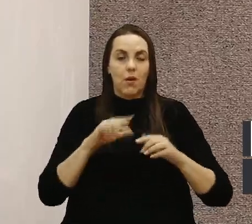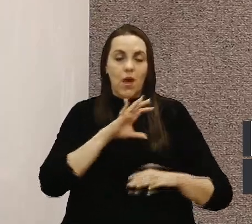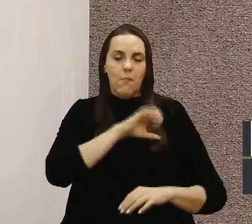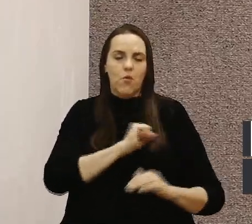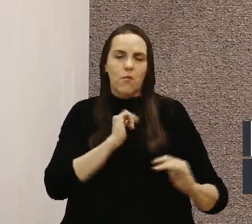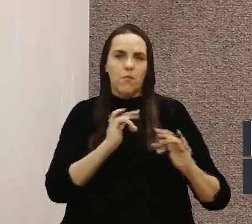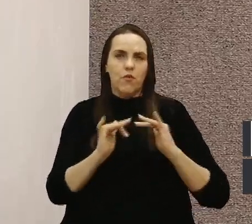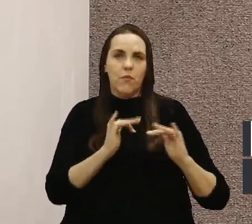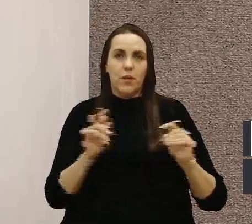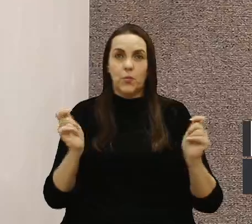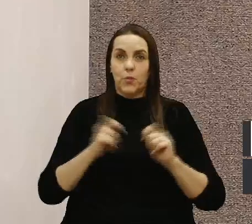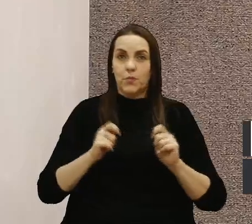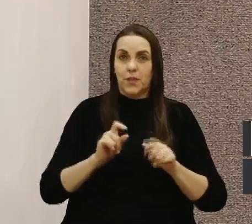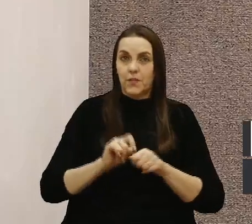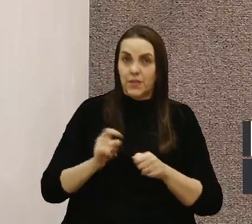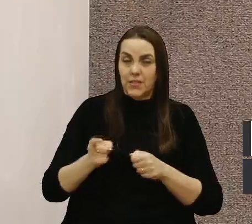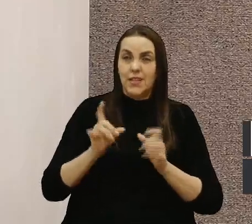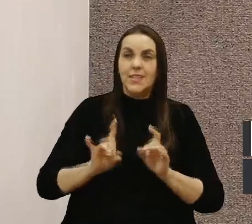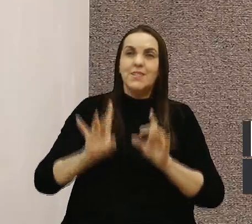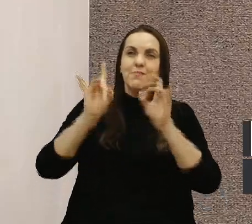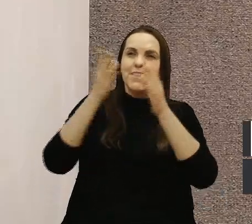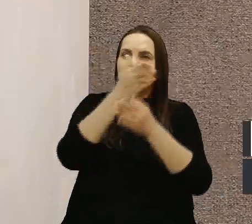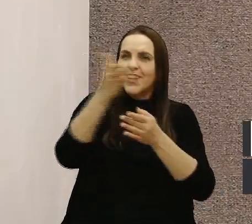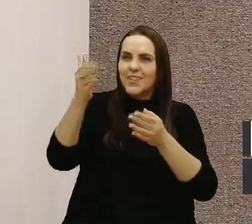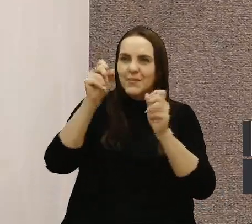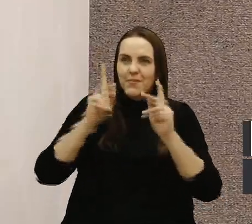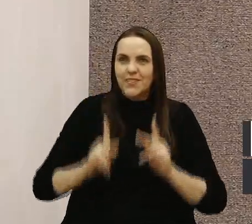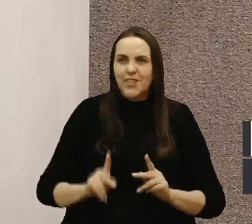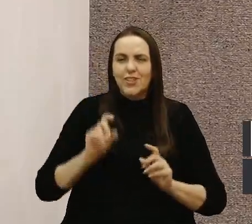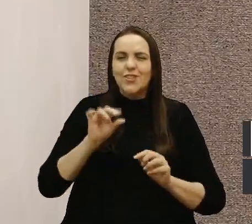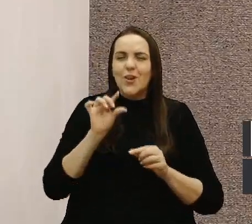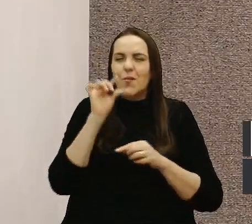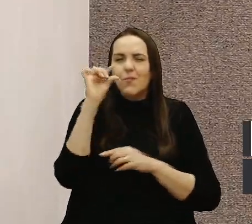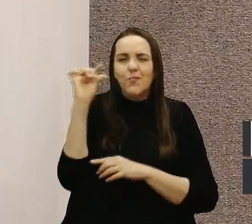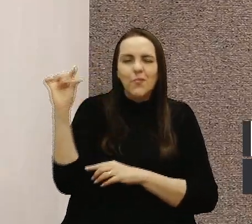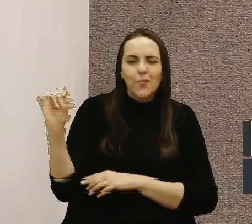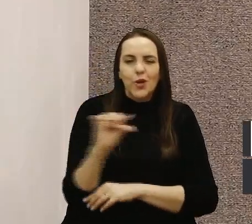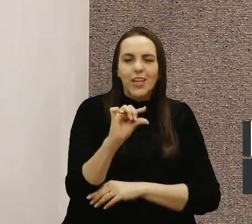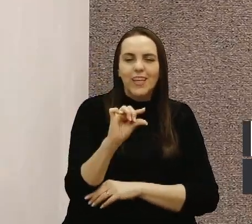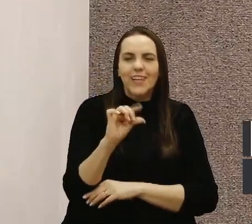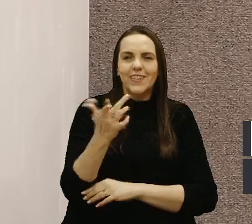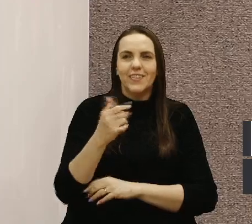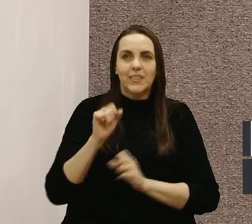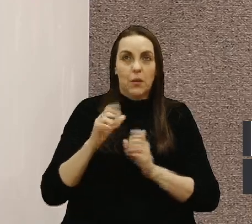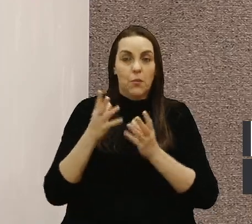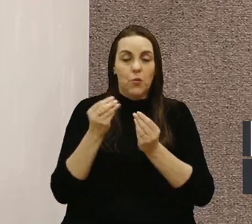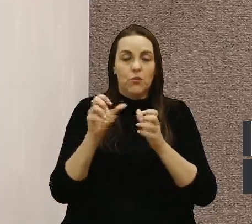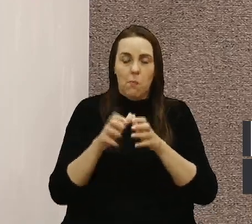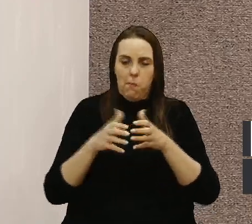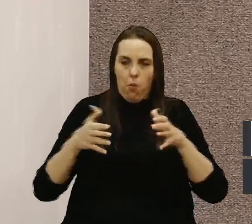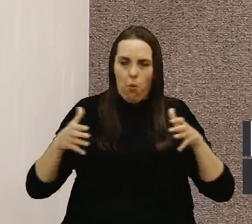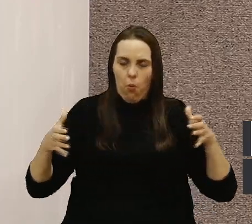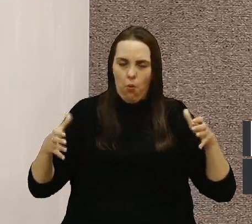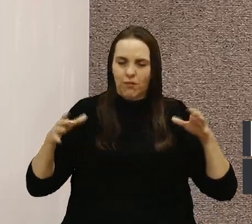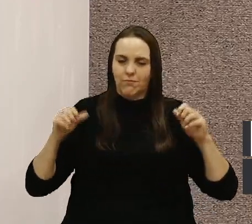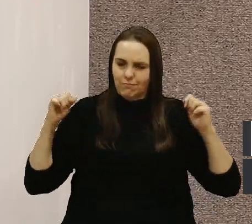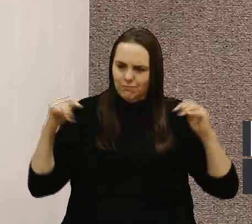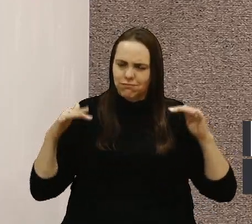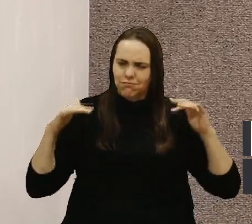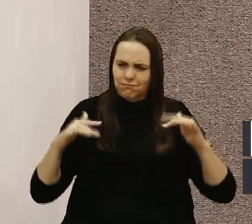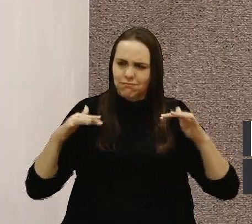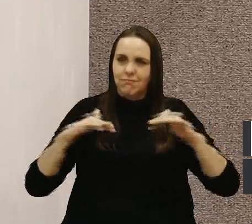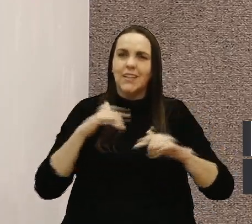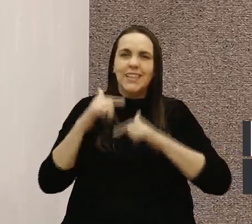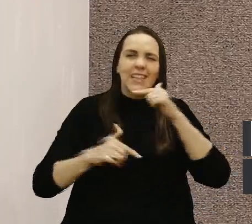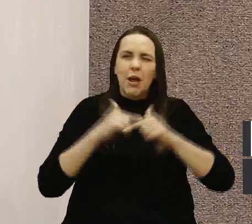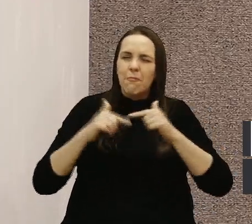né? Poder ver tanta gente especial aqui, e eu sei que é só uma fração, né? Só um flanco daquele grande pelotão que vocês têm que diariamente trabalha.